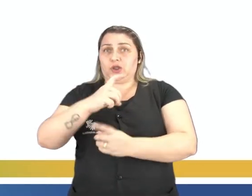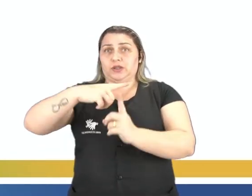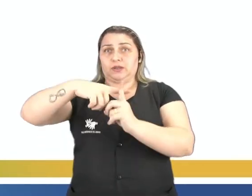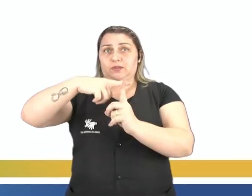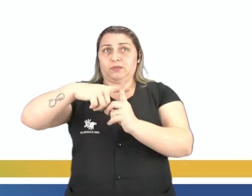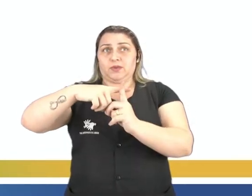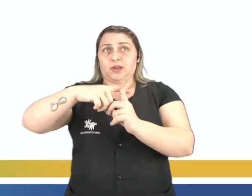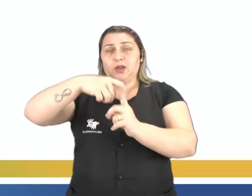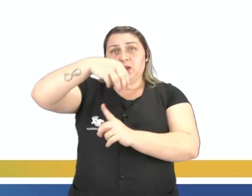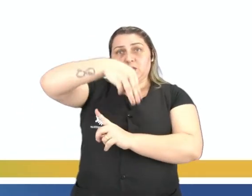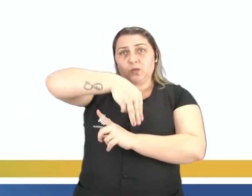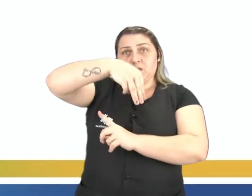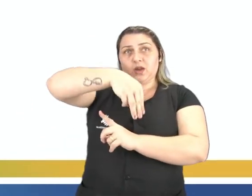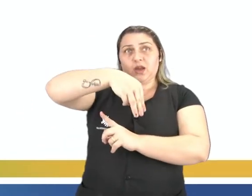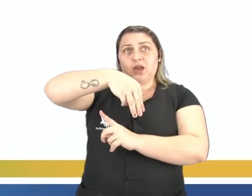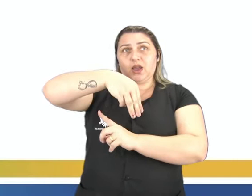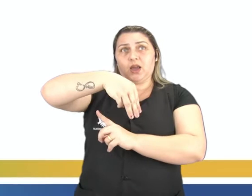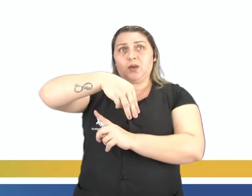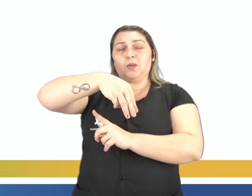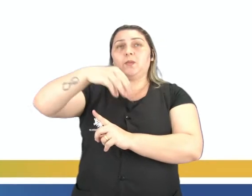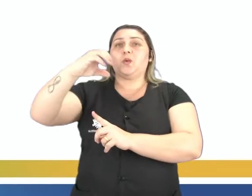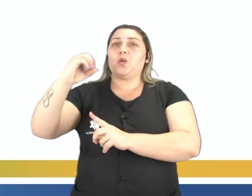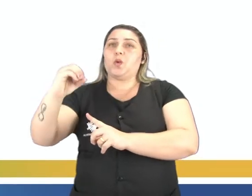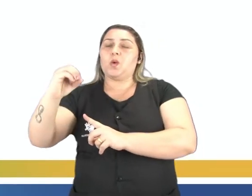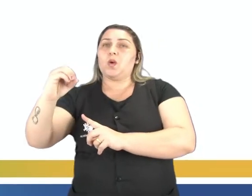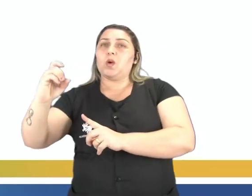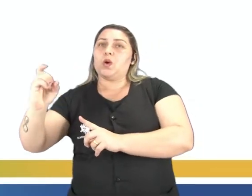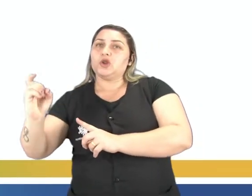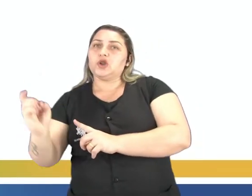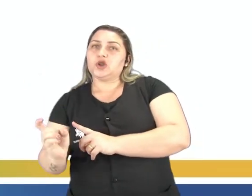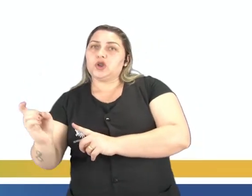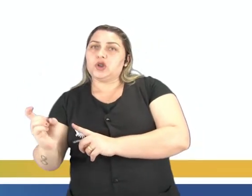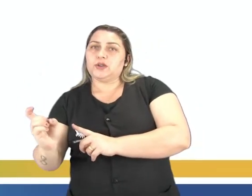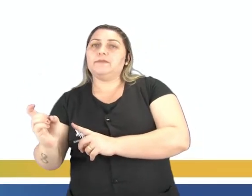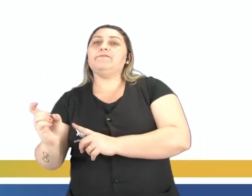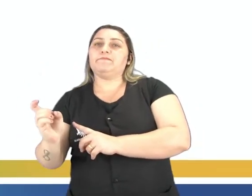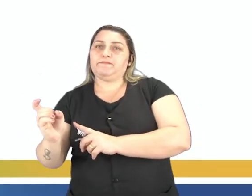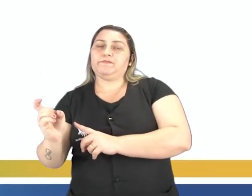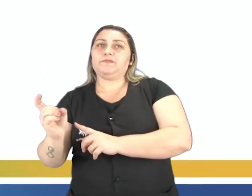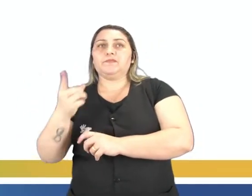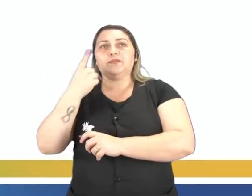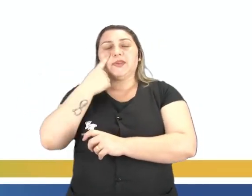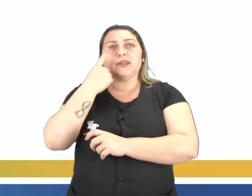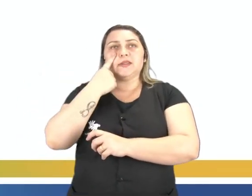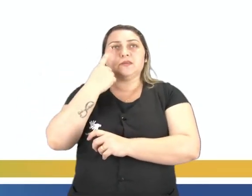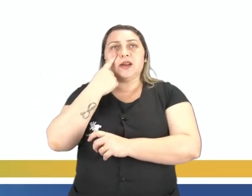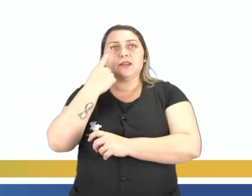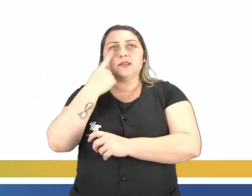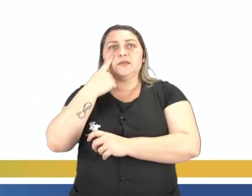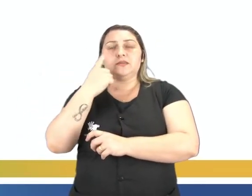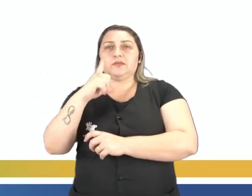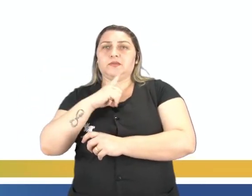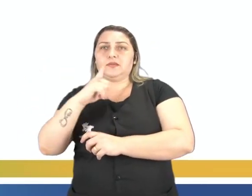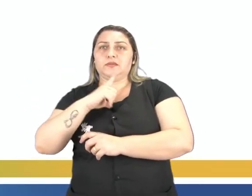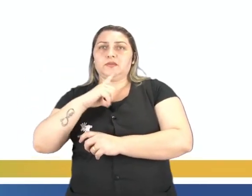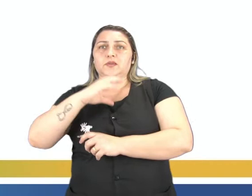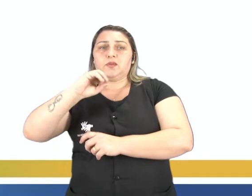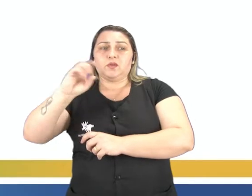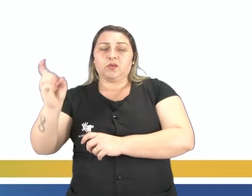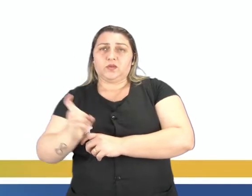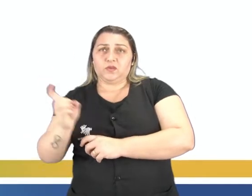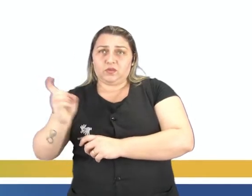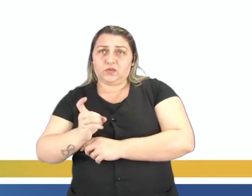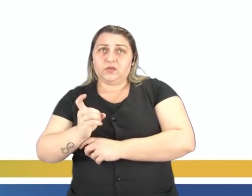mais no M e veio aqui para o índice do O, X. Nós temos aqui no NOx do oxigênio